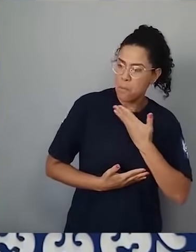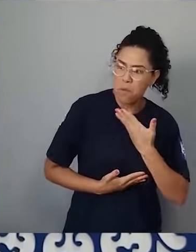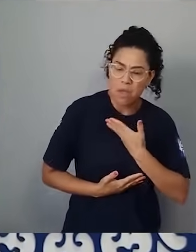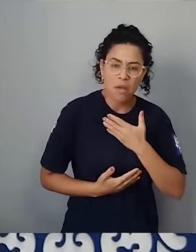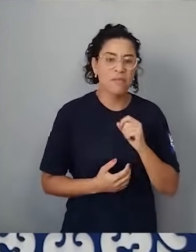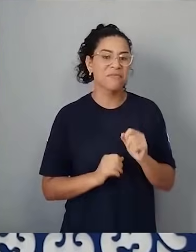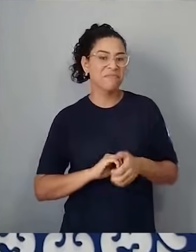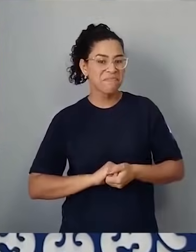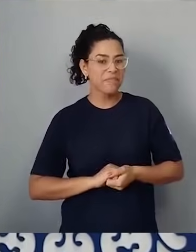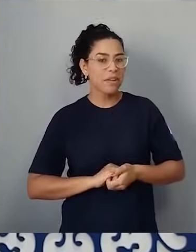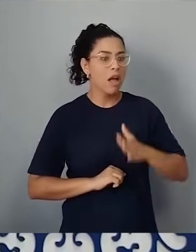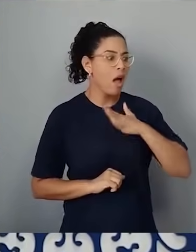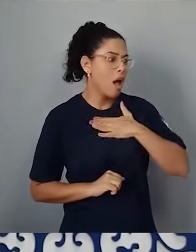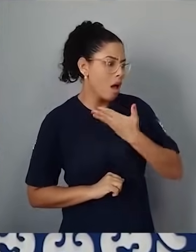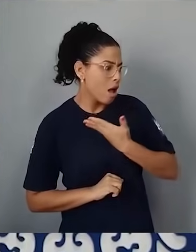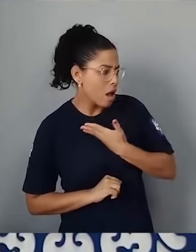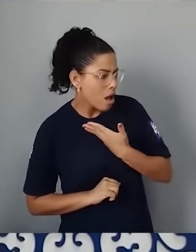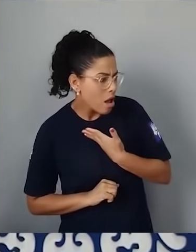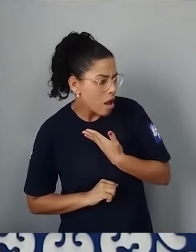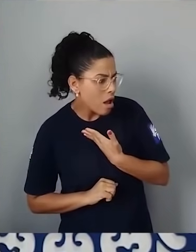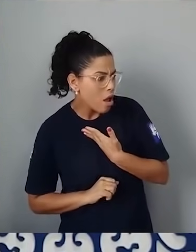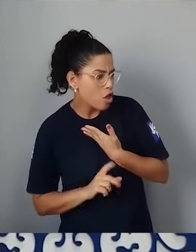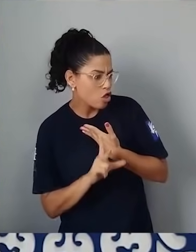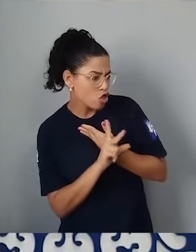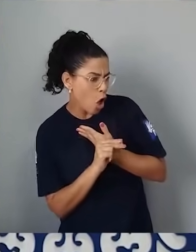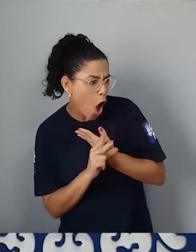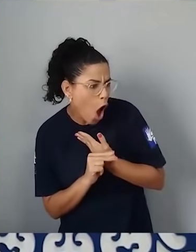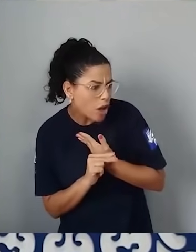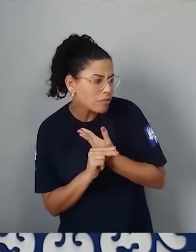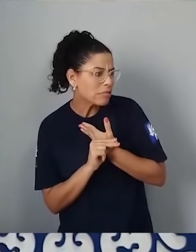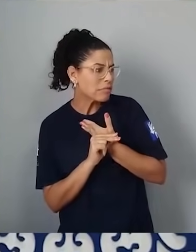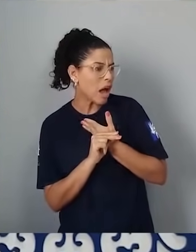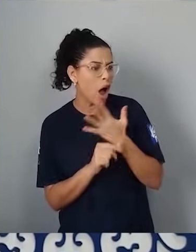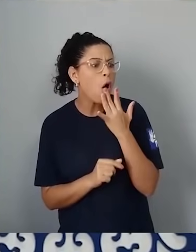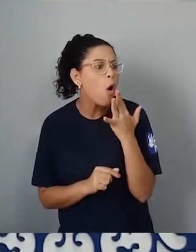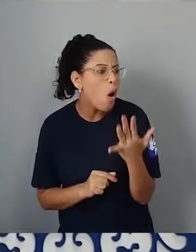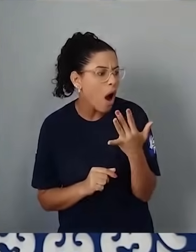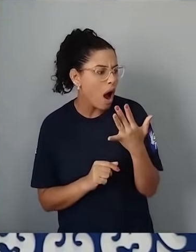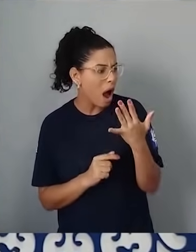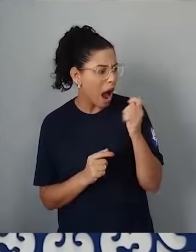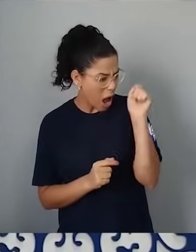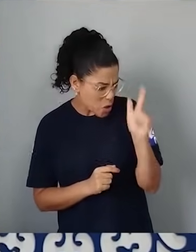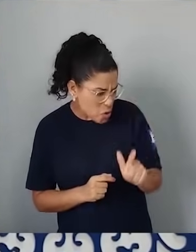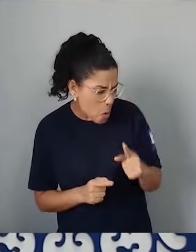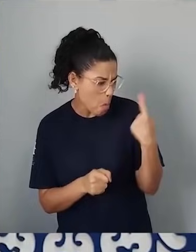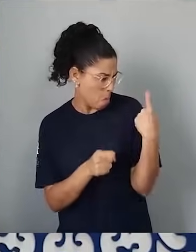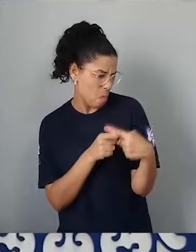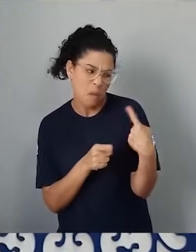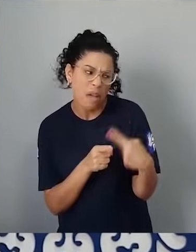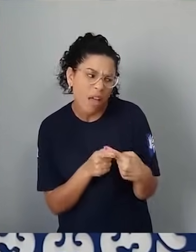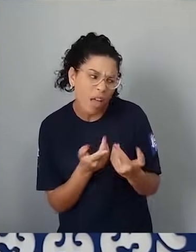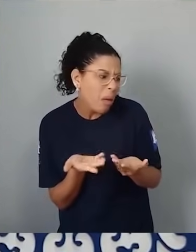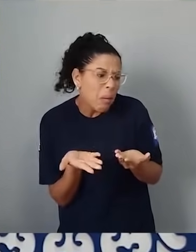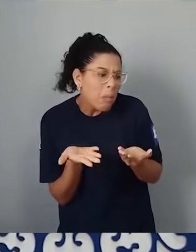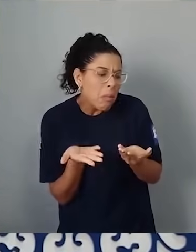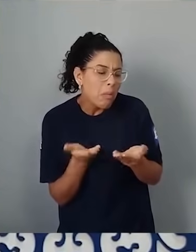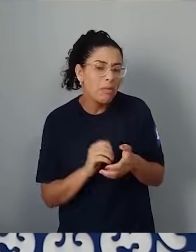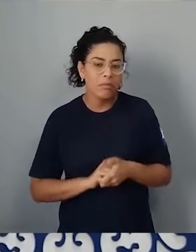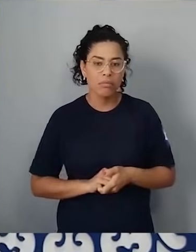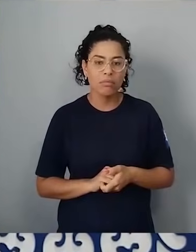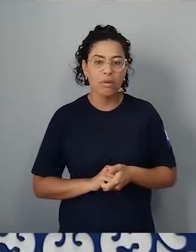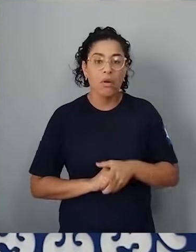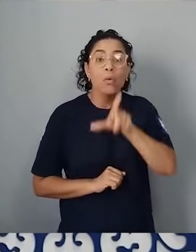camaleão, mas que cor é essa agora? O amigo está azul? Por quê? O